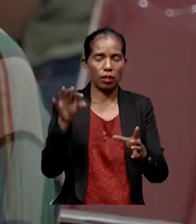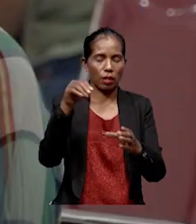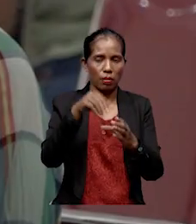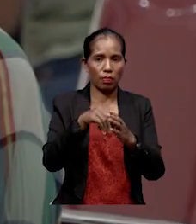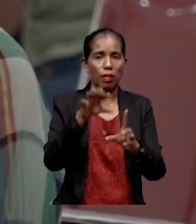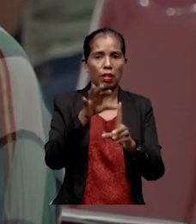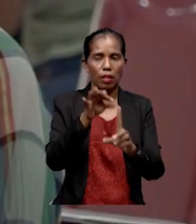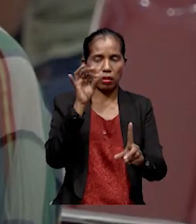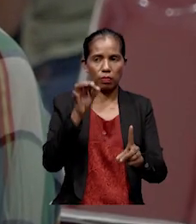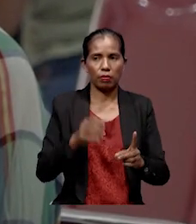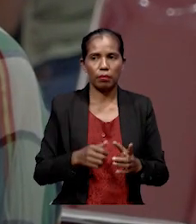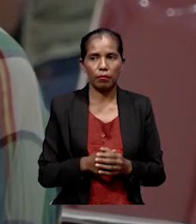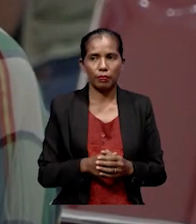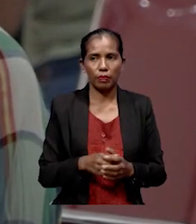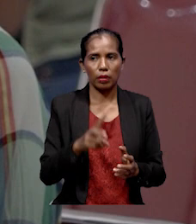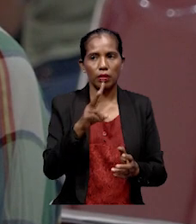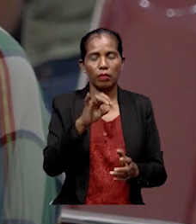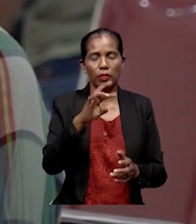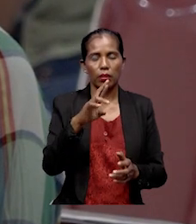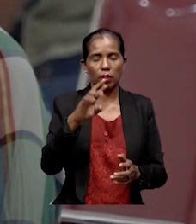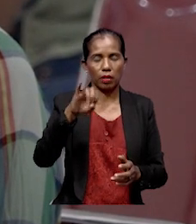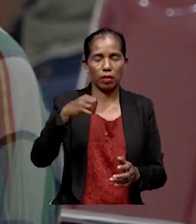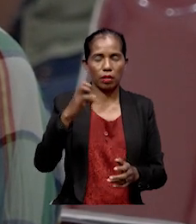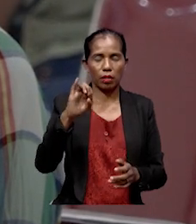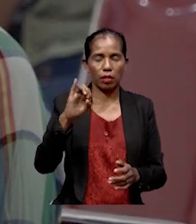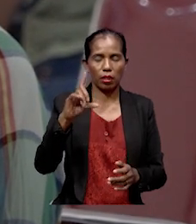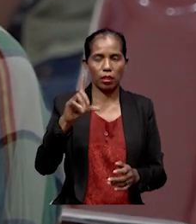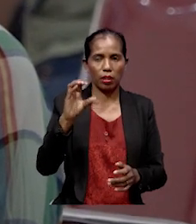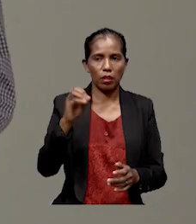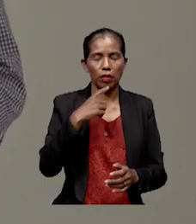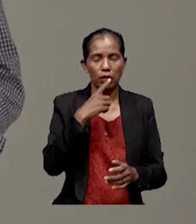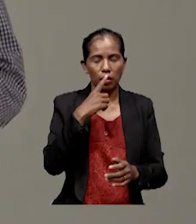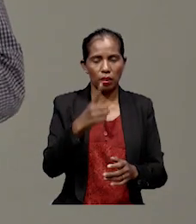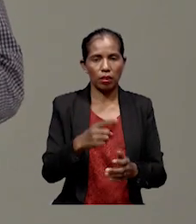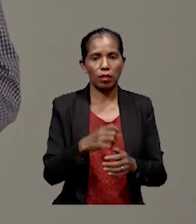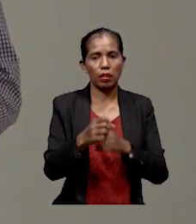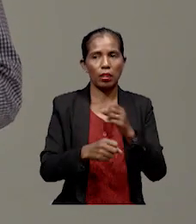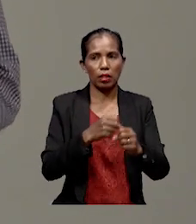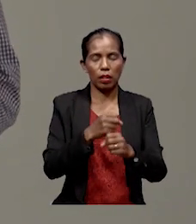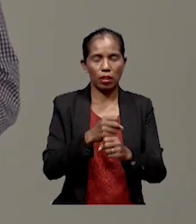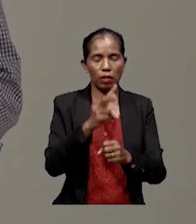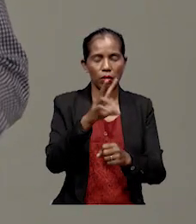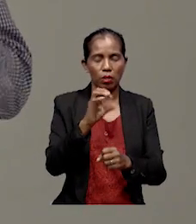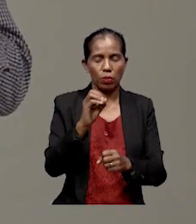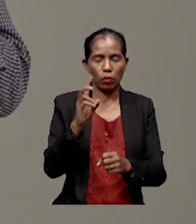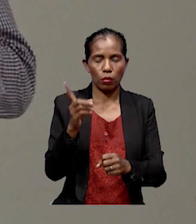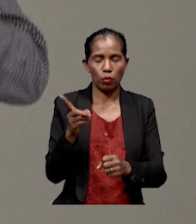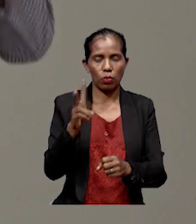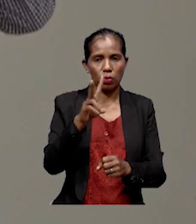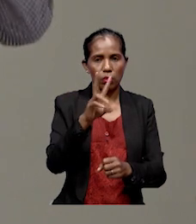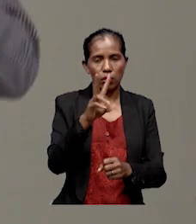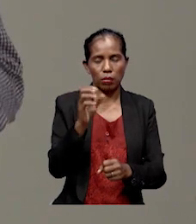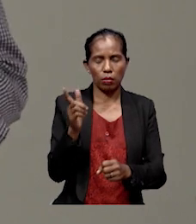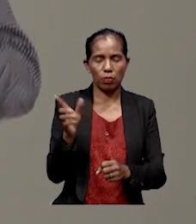campanha. Virgílio da Silva Guterres no der candidato presidente da República período ringrua ronu singrua to ringrua ronu